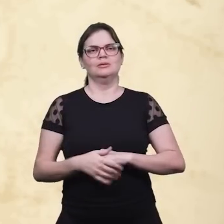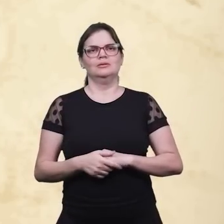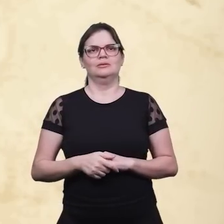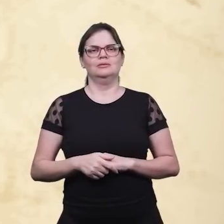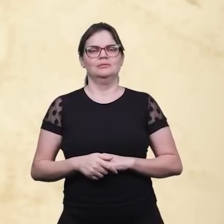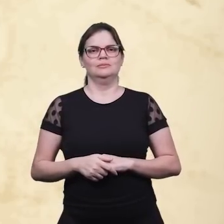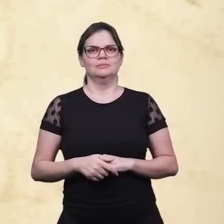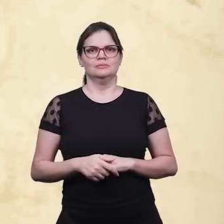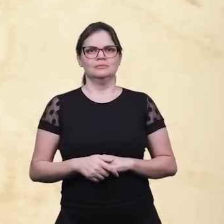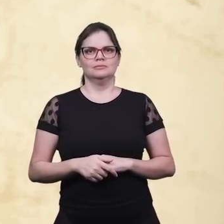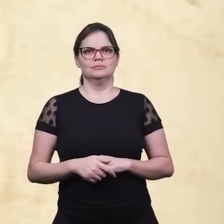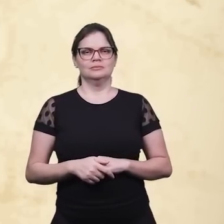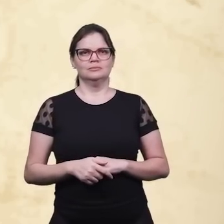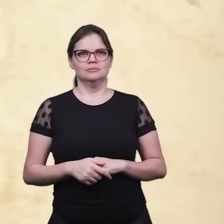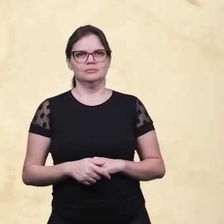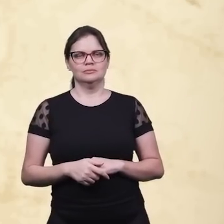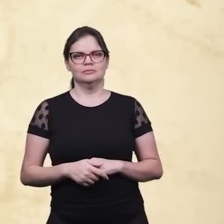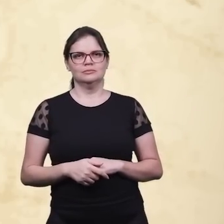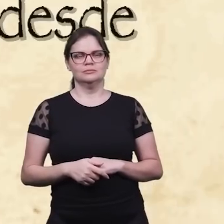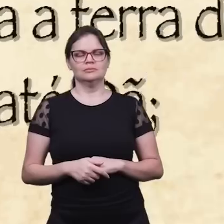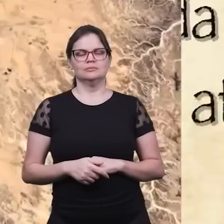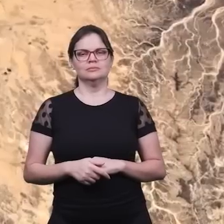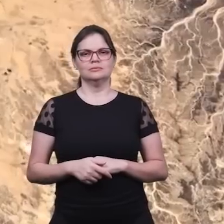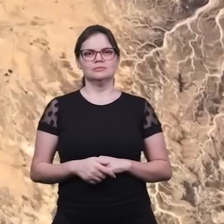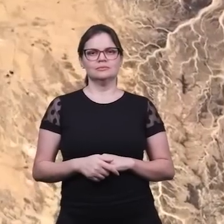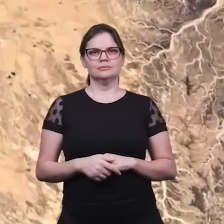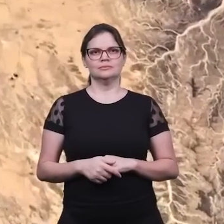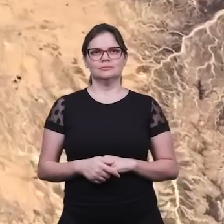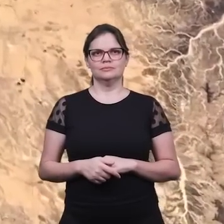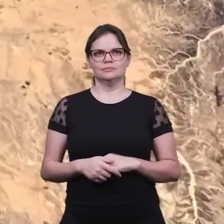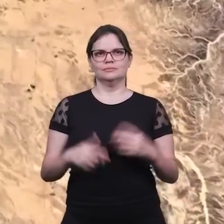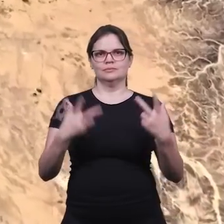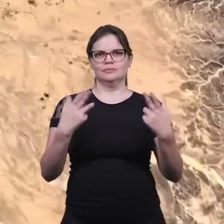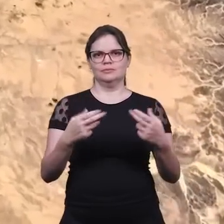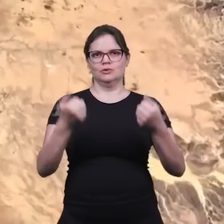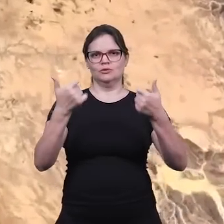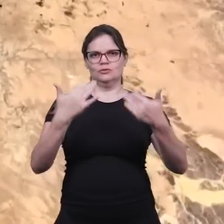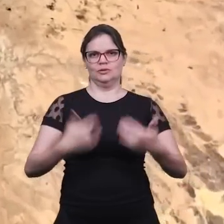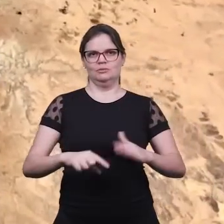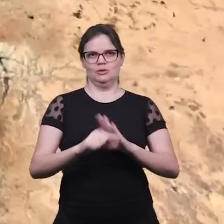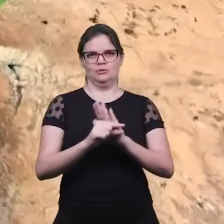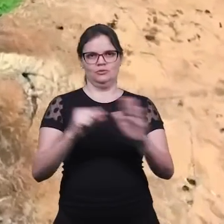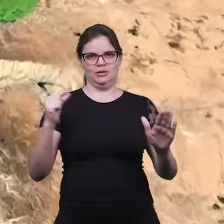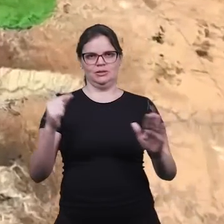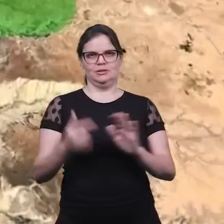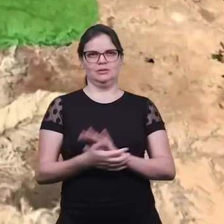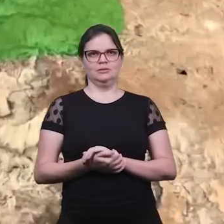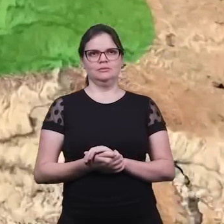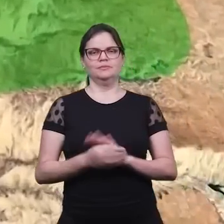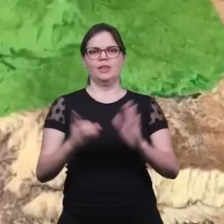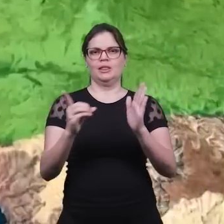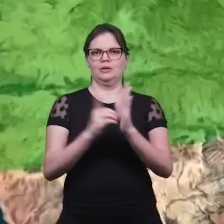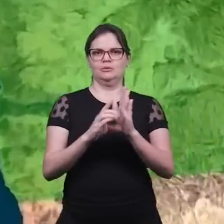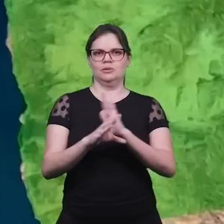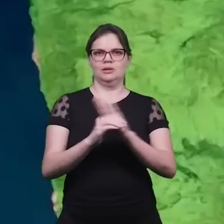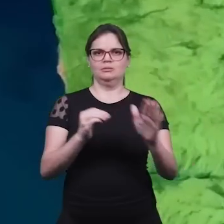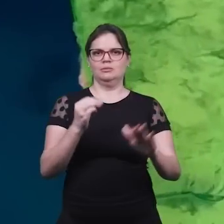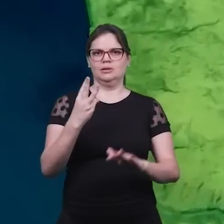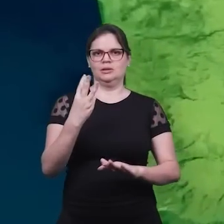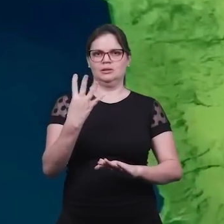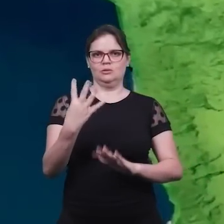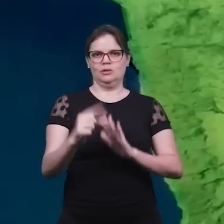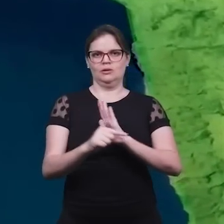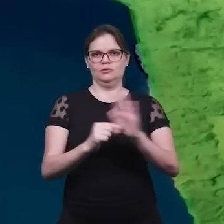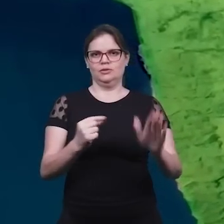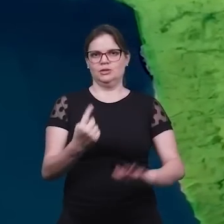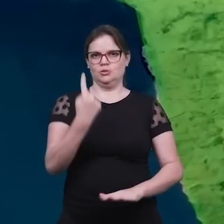terra de Gileade até Dan, ou seja, ali ele olha, na frente tem aí o